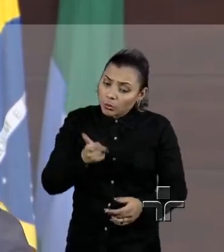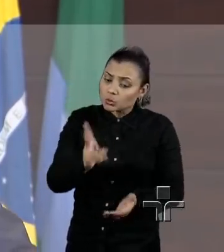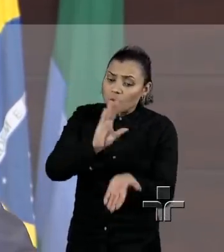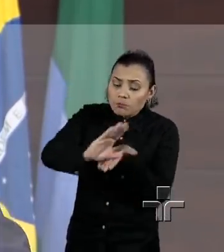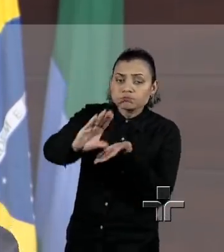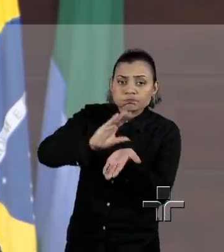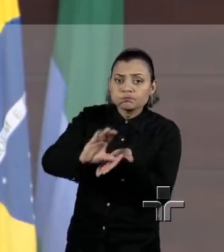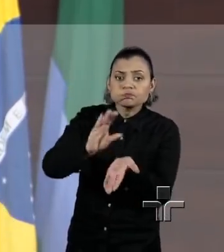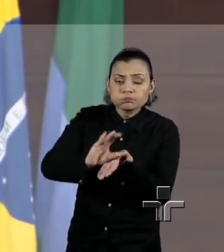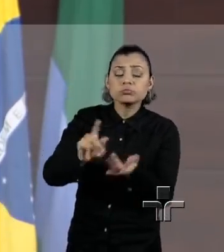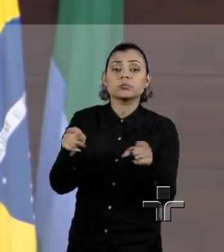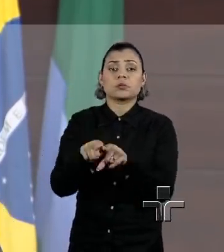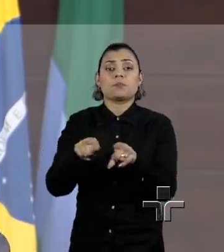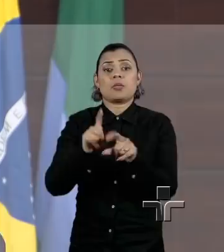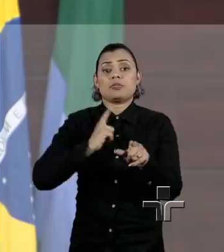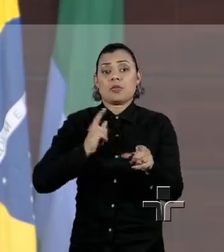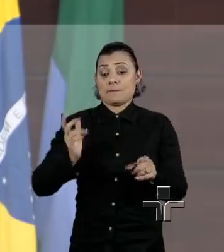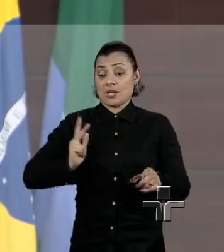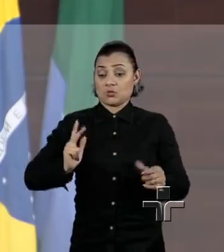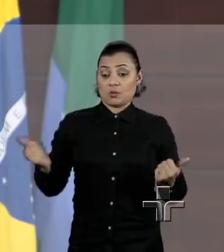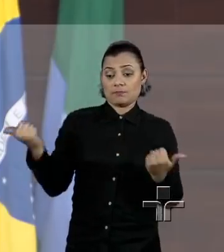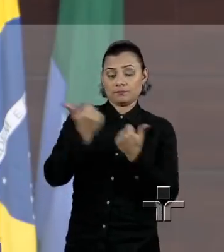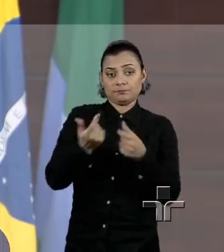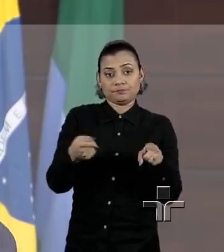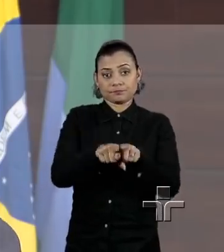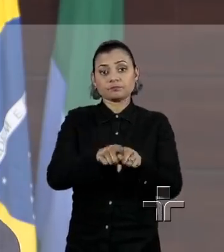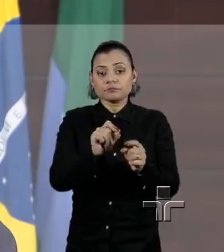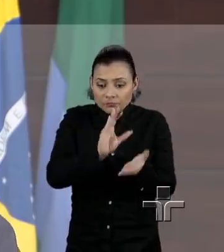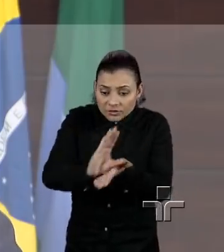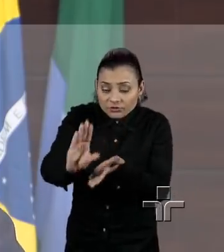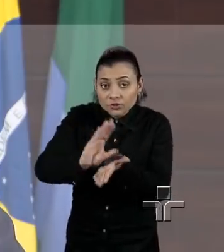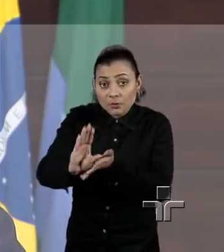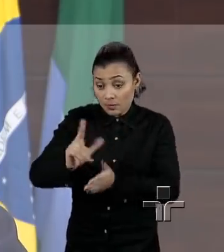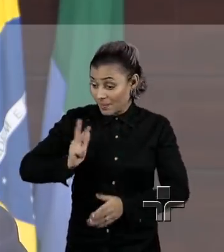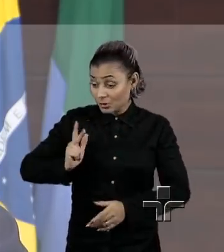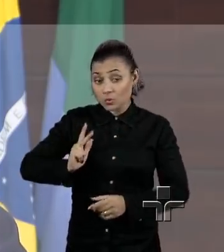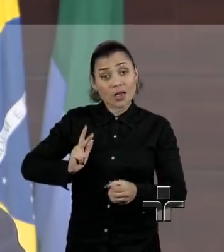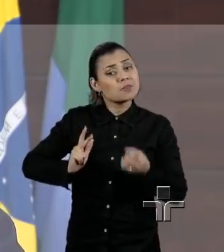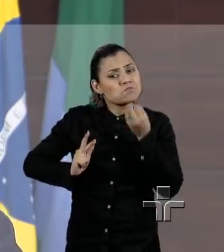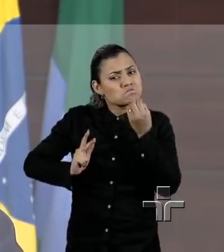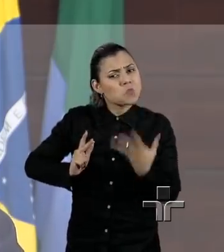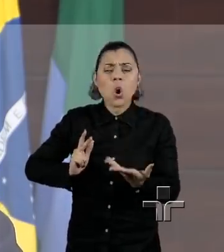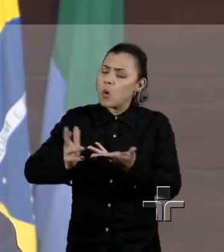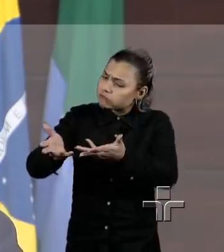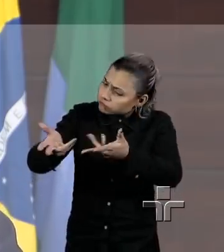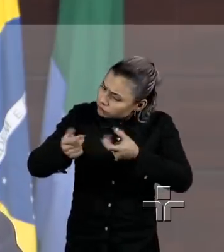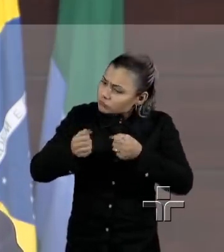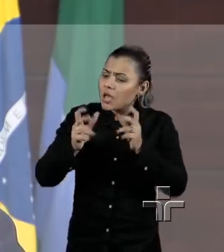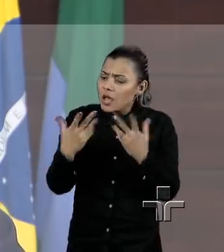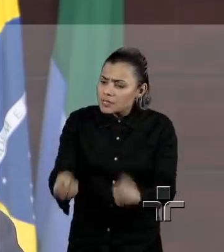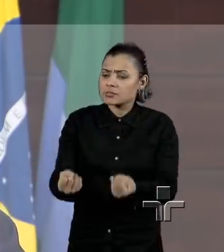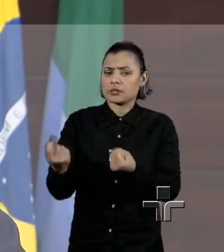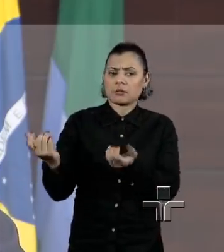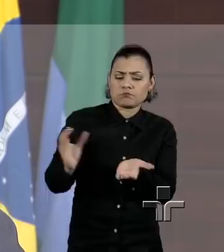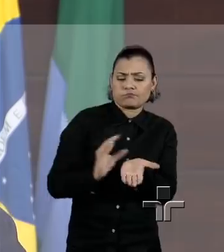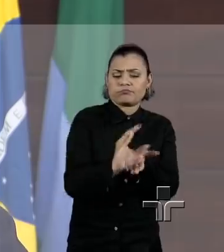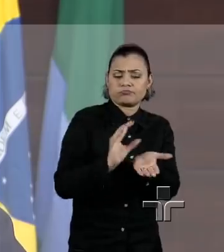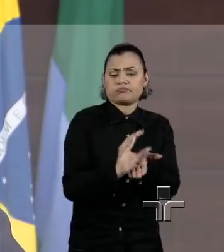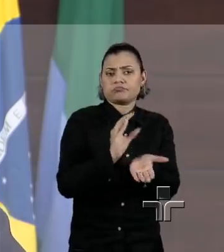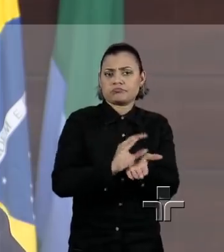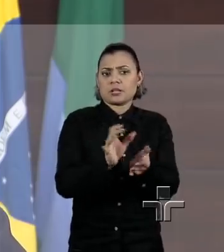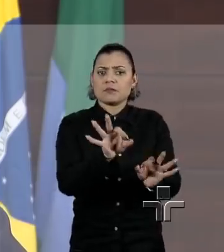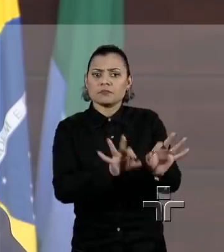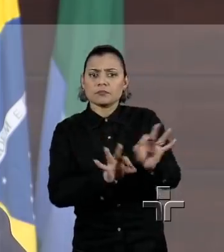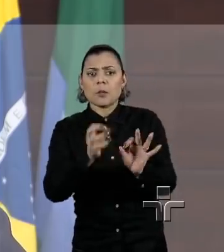também associando a iniciativa privada a este investimento. O privado sempre é muito bem-vindo para aportar recursos para poder investir em